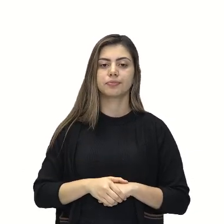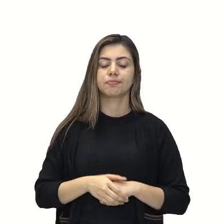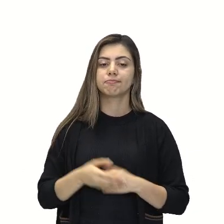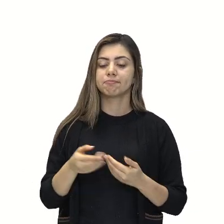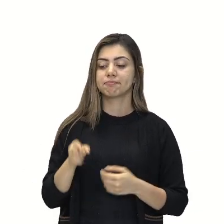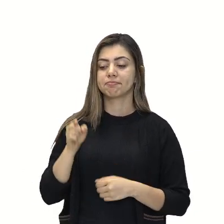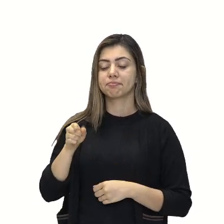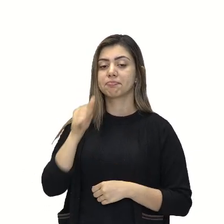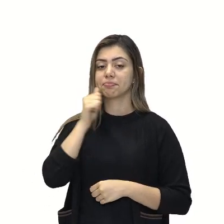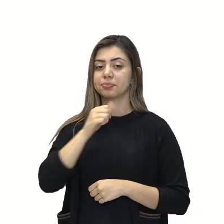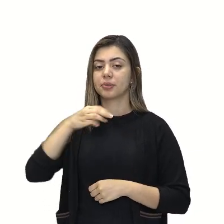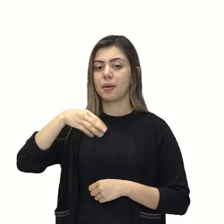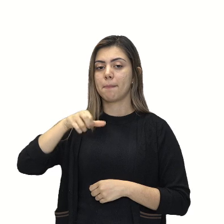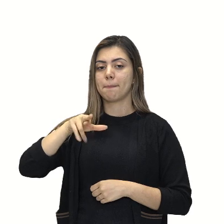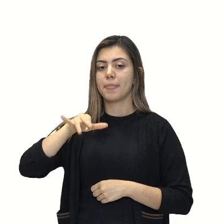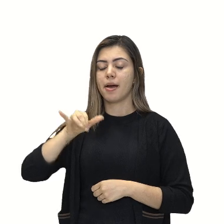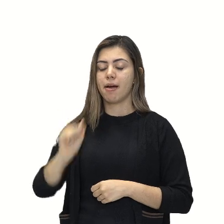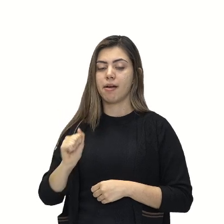canta.